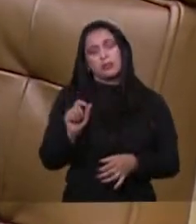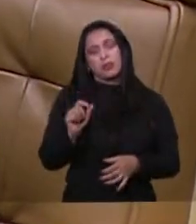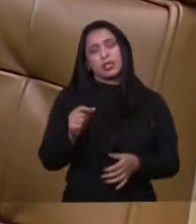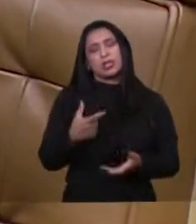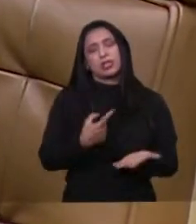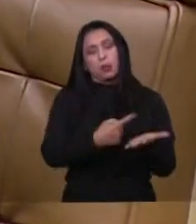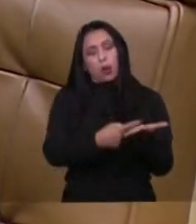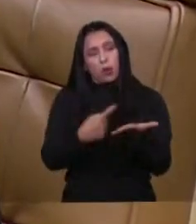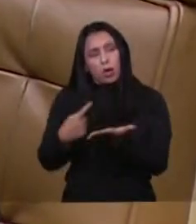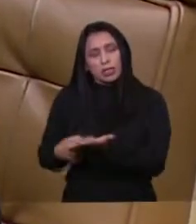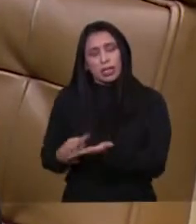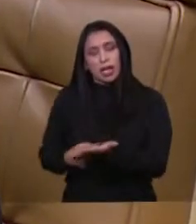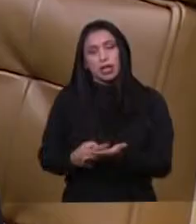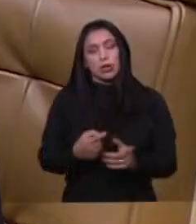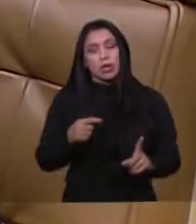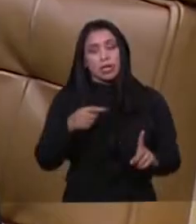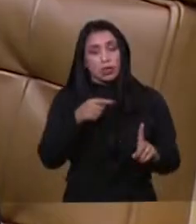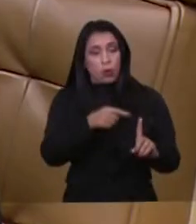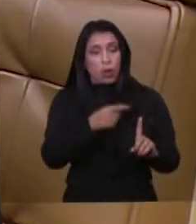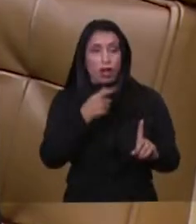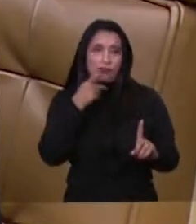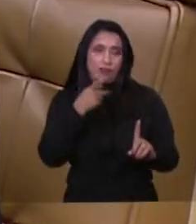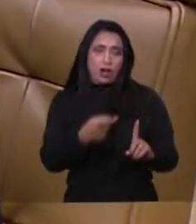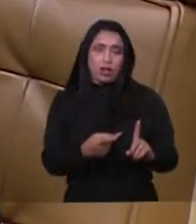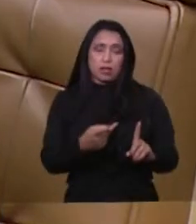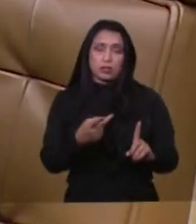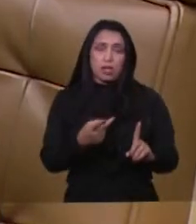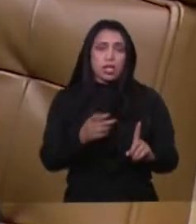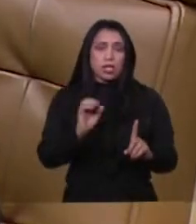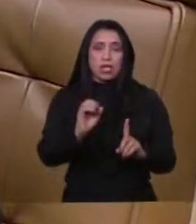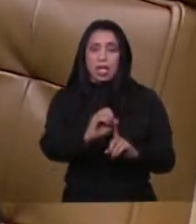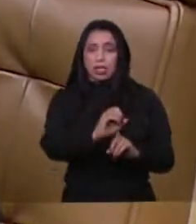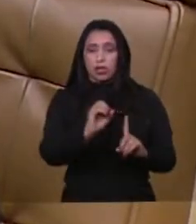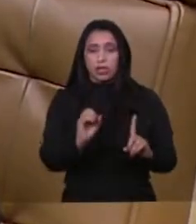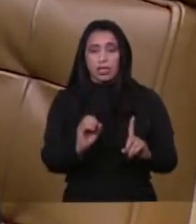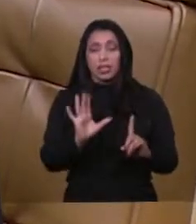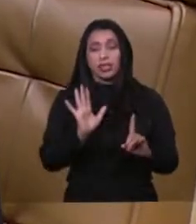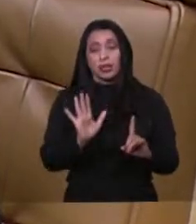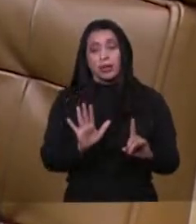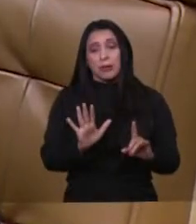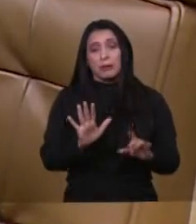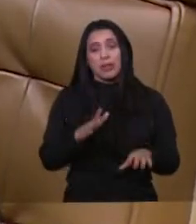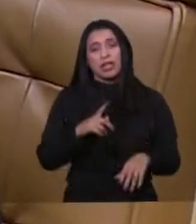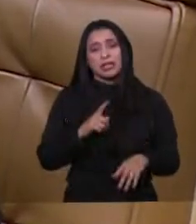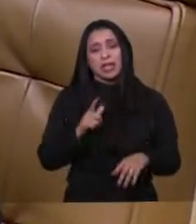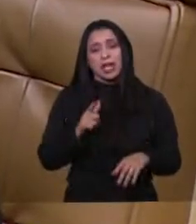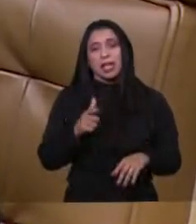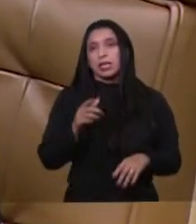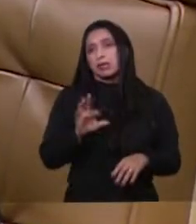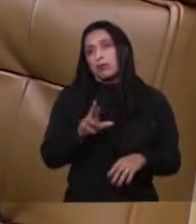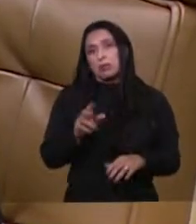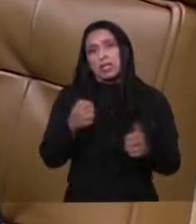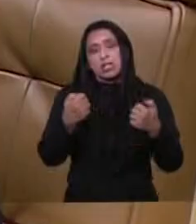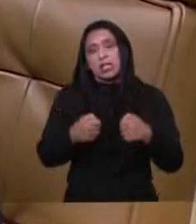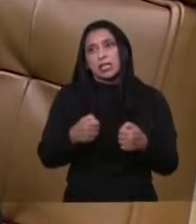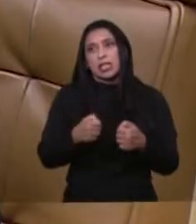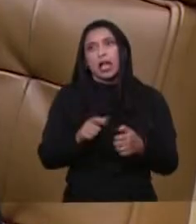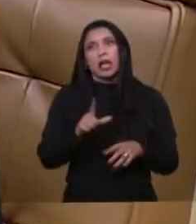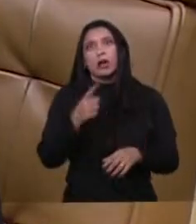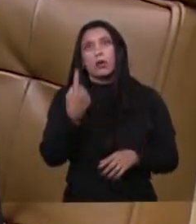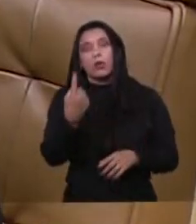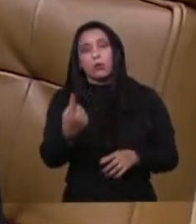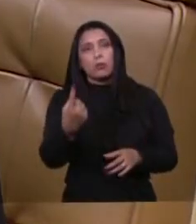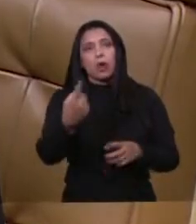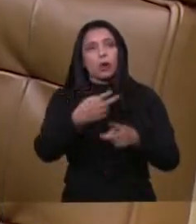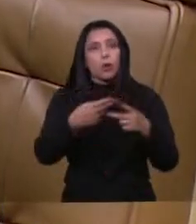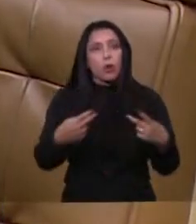do réu, é importante reforçar que não é preciso, de forma alguma, que o agente pratique precisamente uma conduta ou outra, já que, tendo em vista